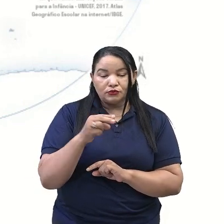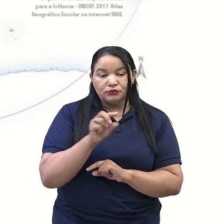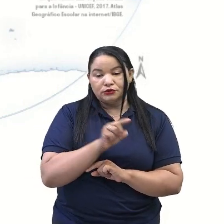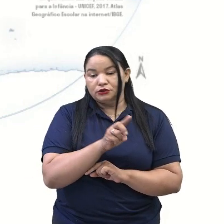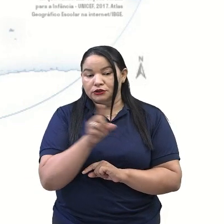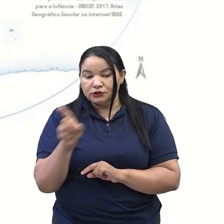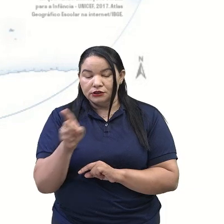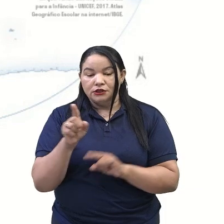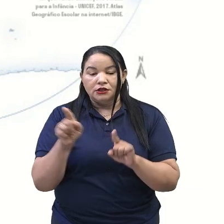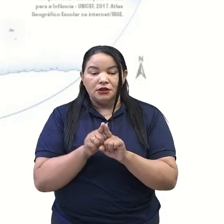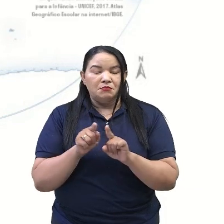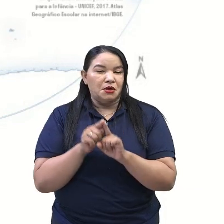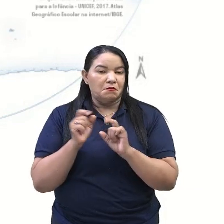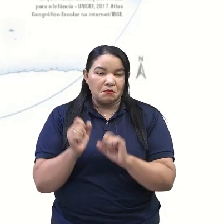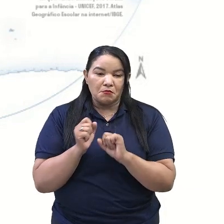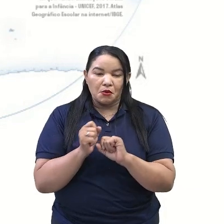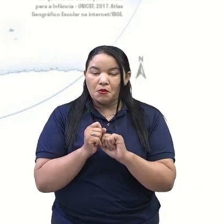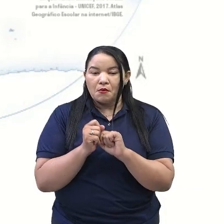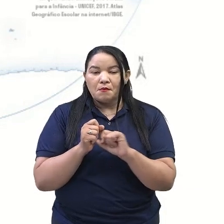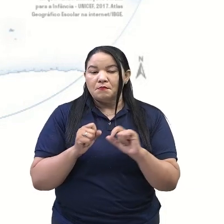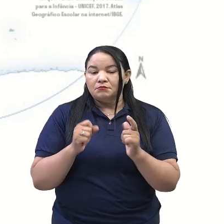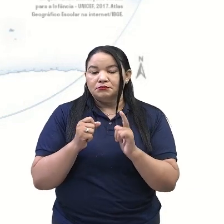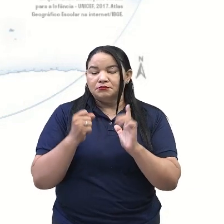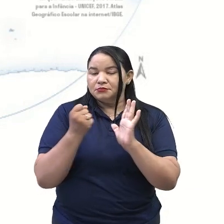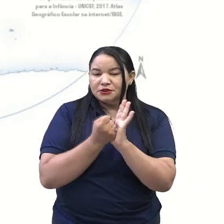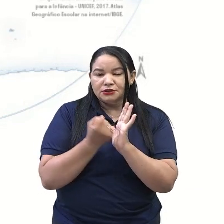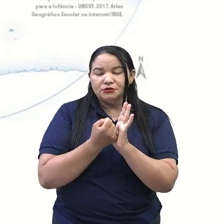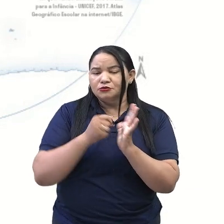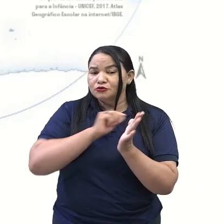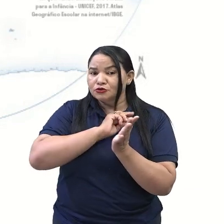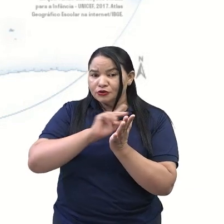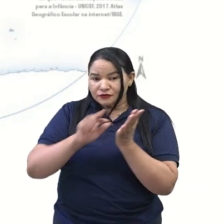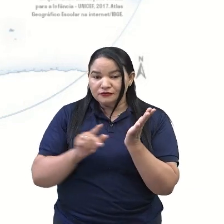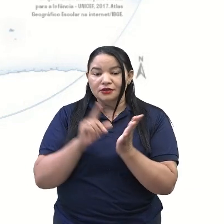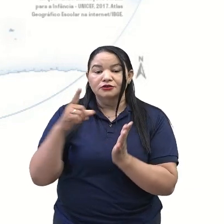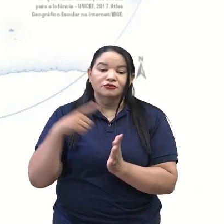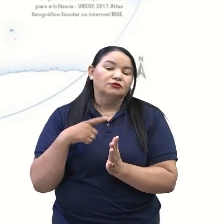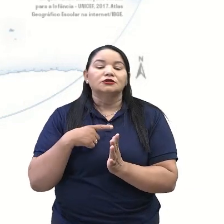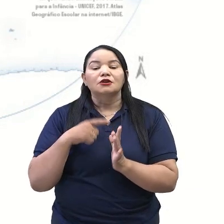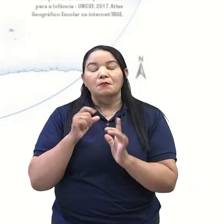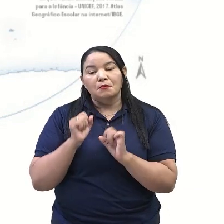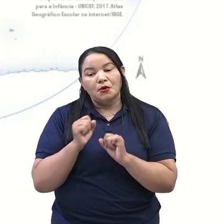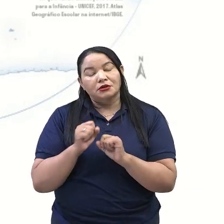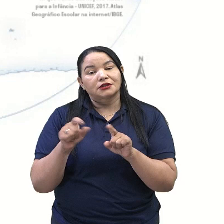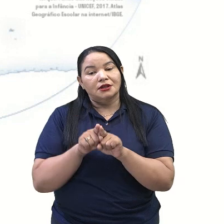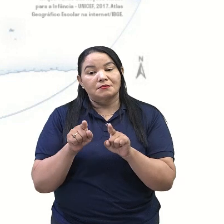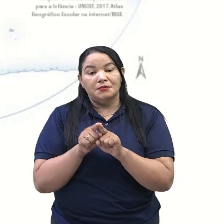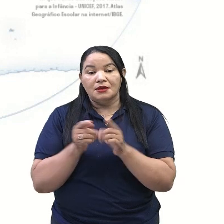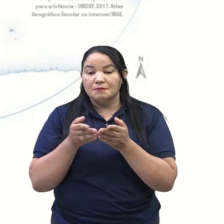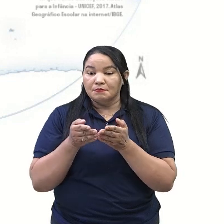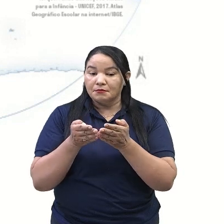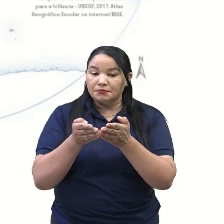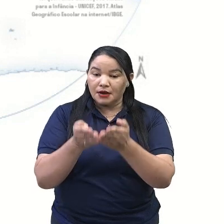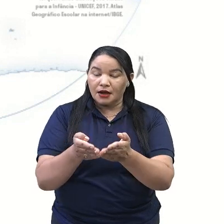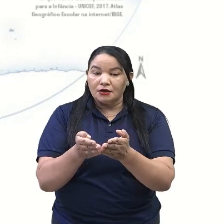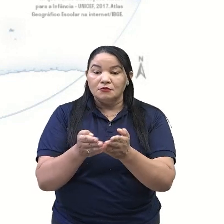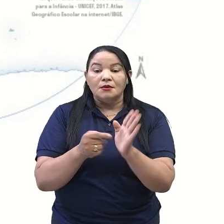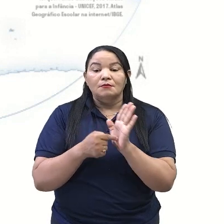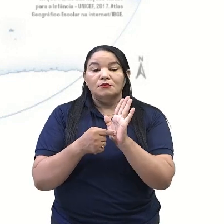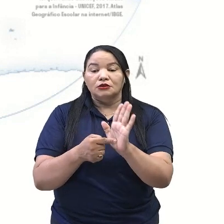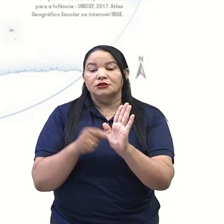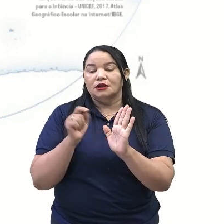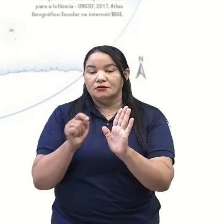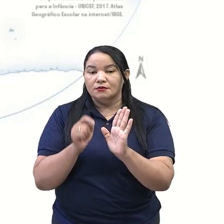geométricas, pode ser um ícone também, a imagenzinha de um barco para mostrar que ali é